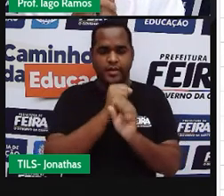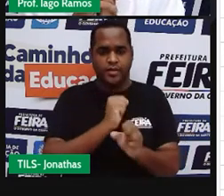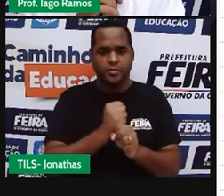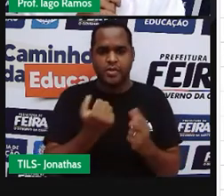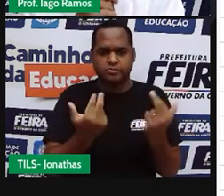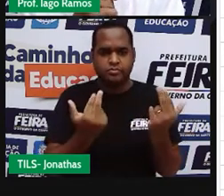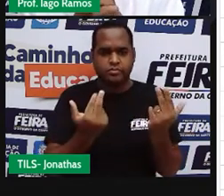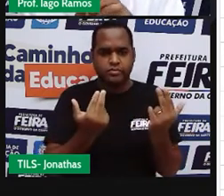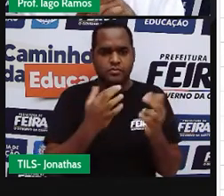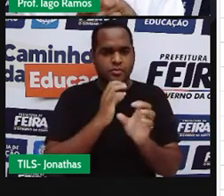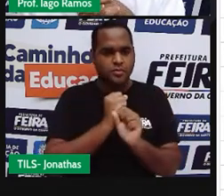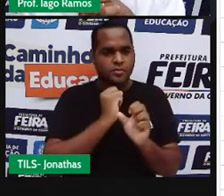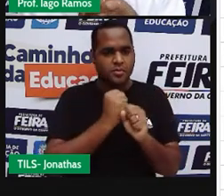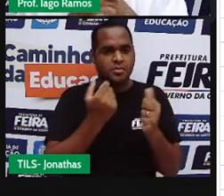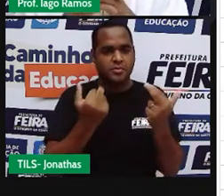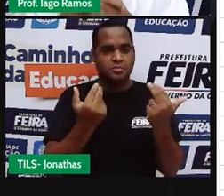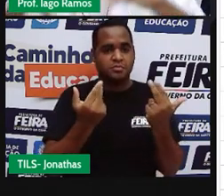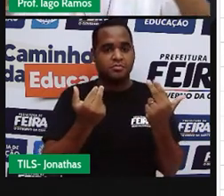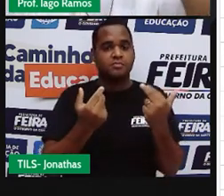É.